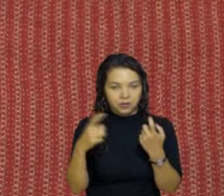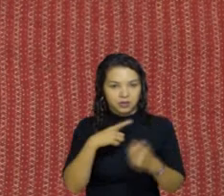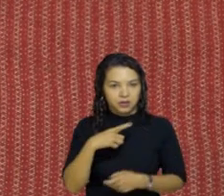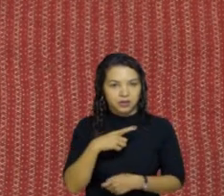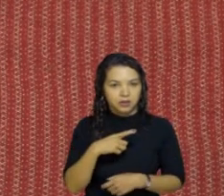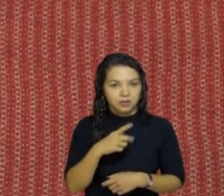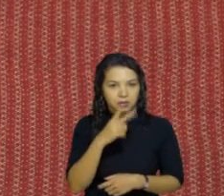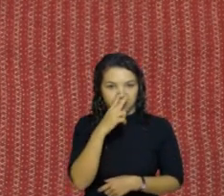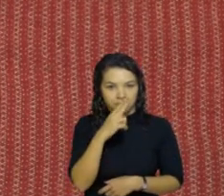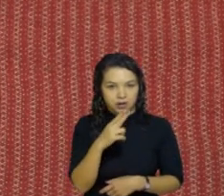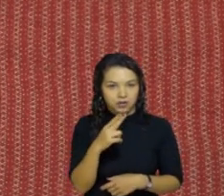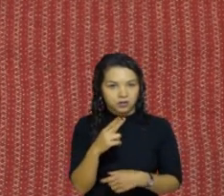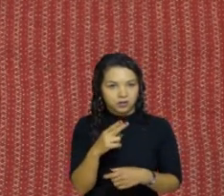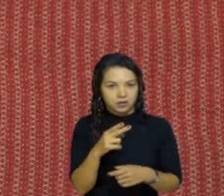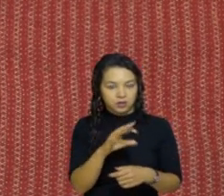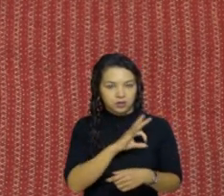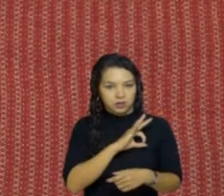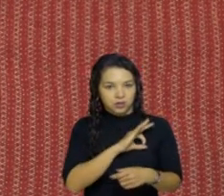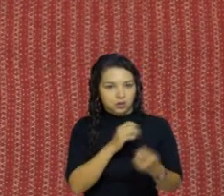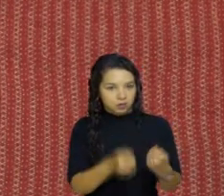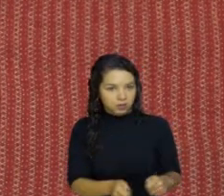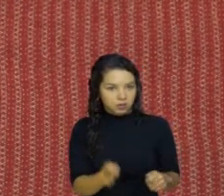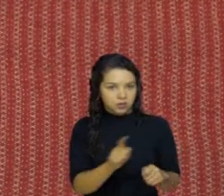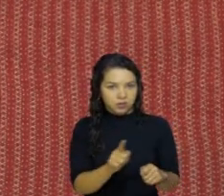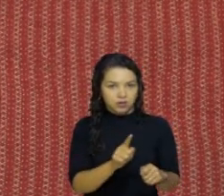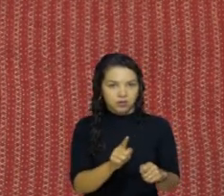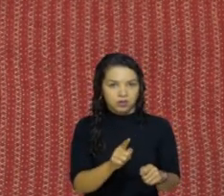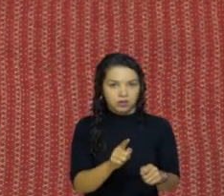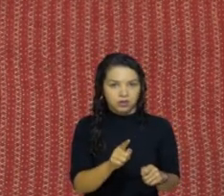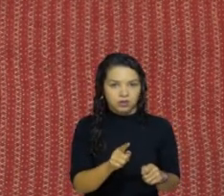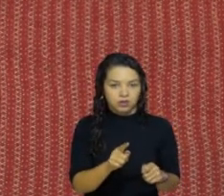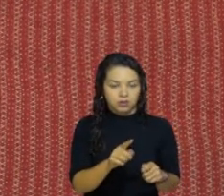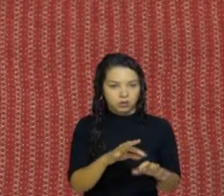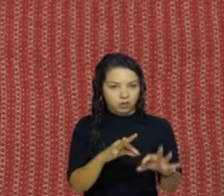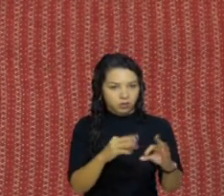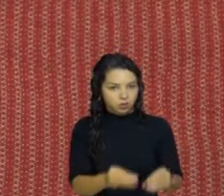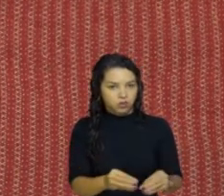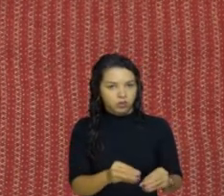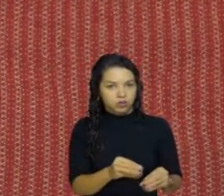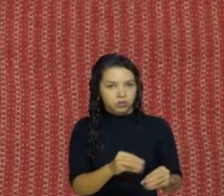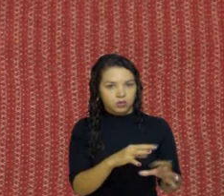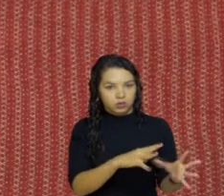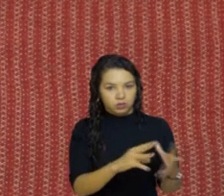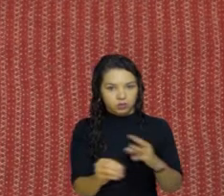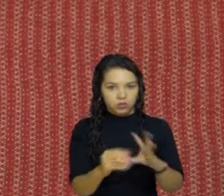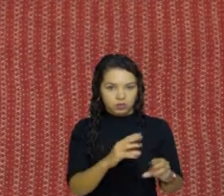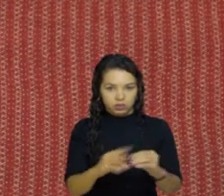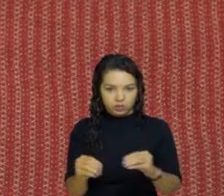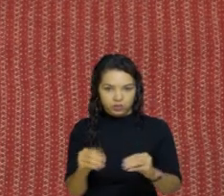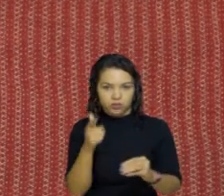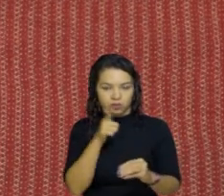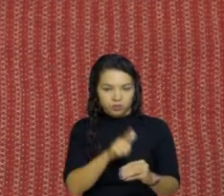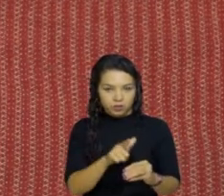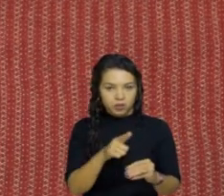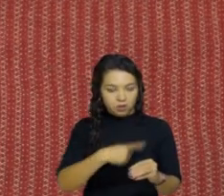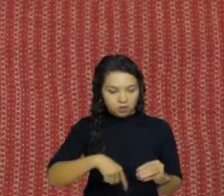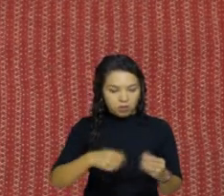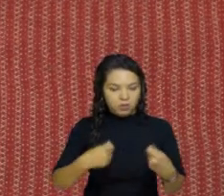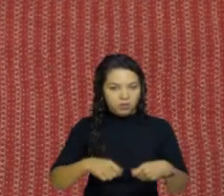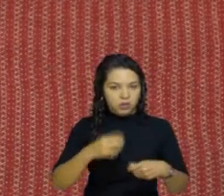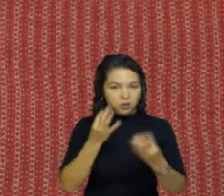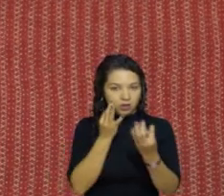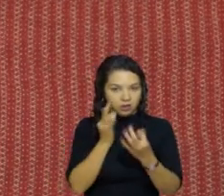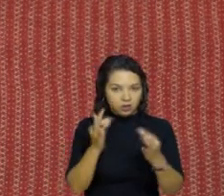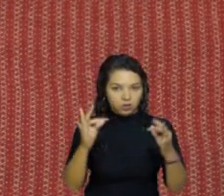parece que não precisa mais nada para a polícia, porque estão resolvendo quase tudo. Mas cada vez mais precisa o quê? Tecnologia.